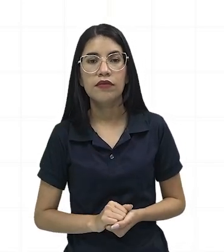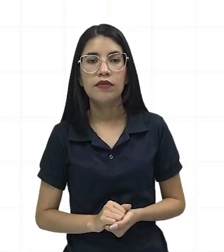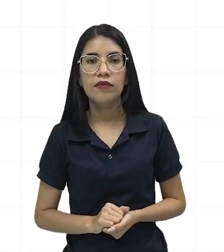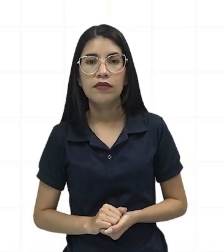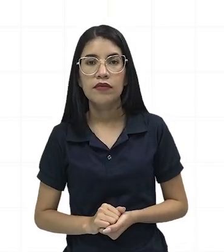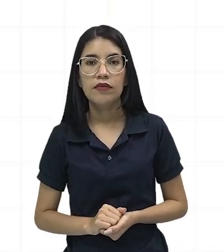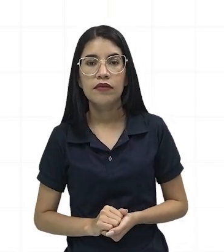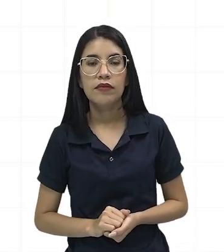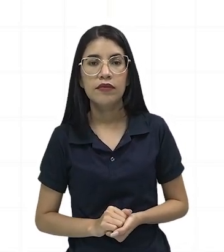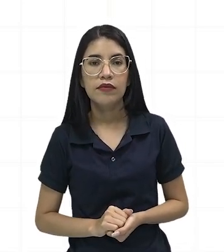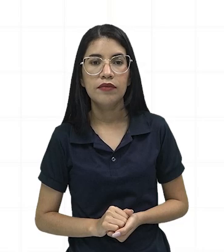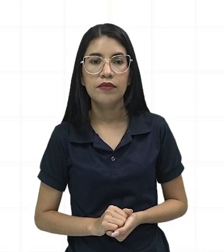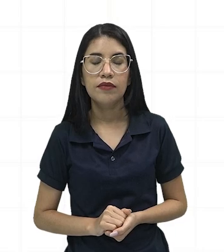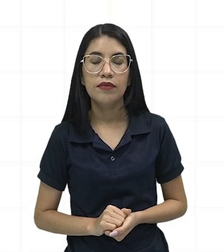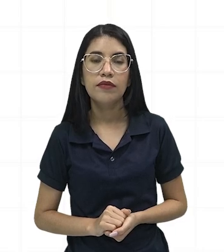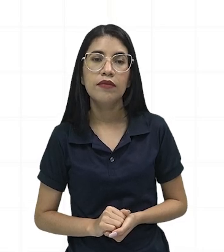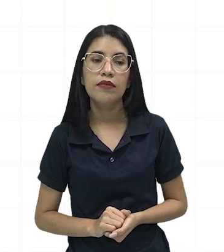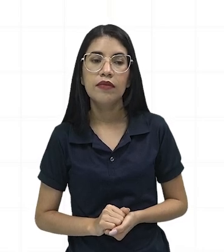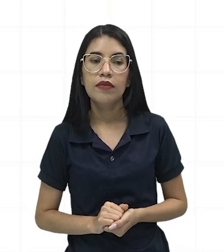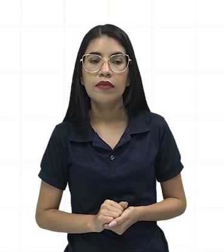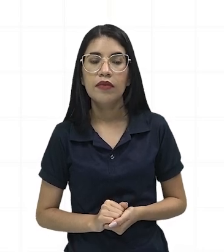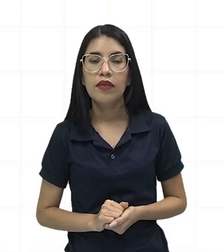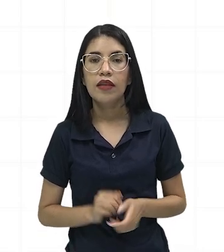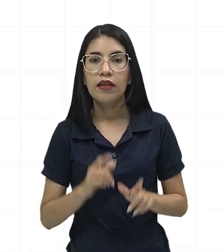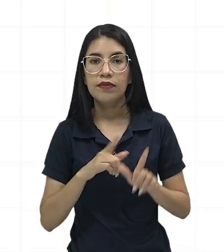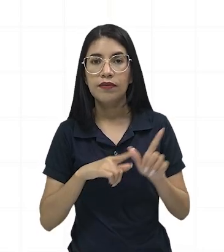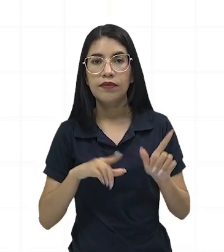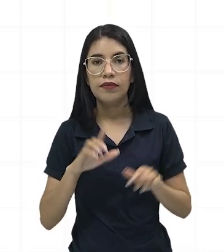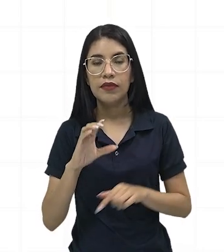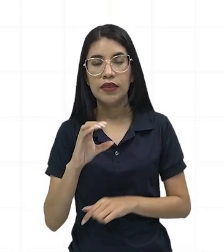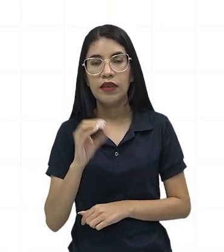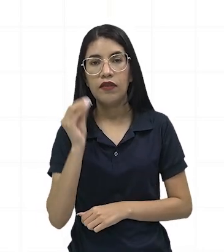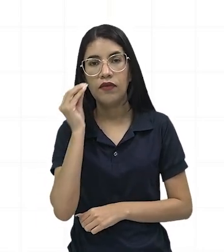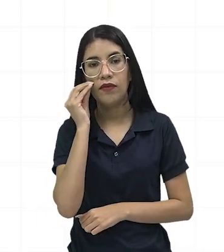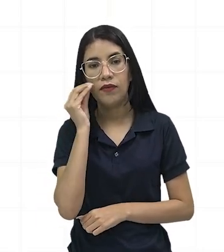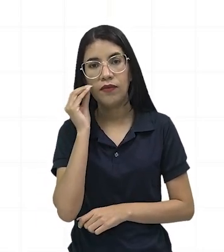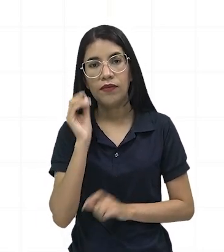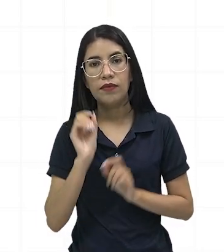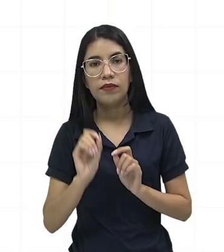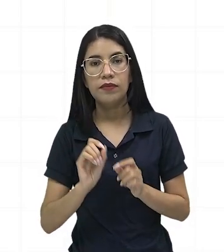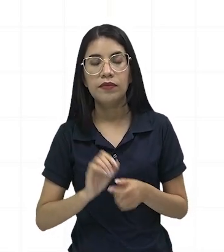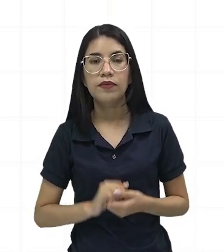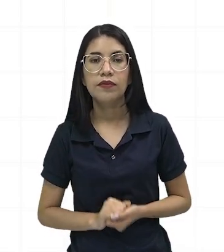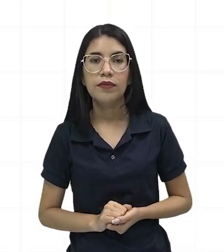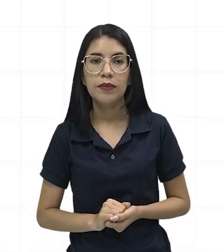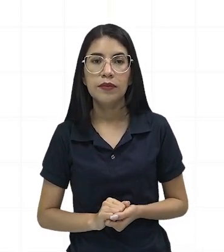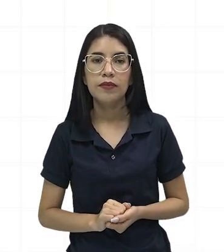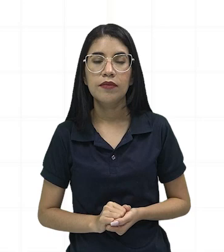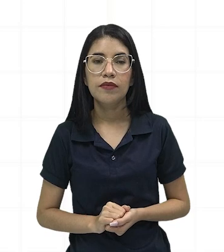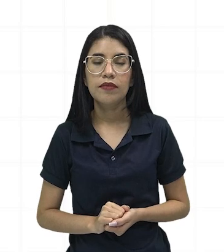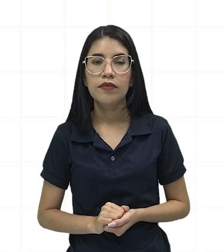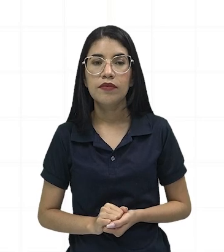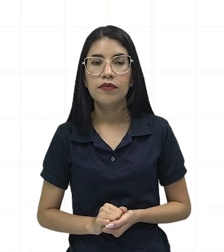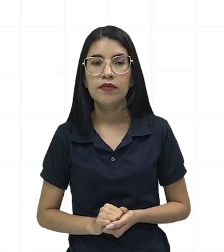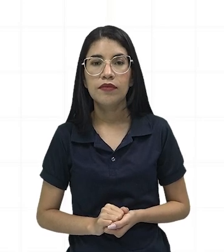Muito bem. Agora nós vamos aqui para a letra C, verificar esse outro